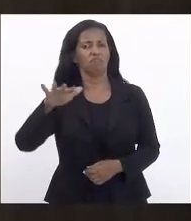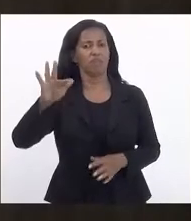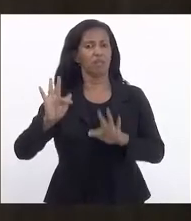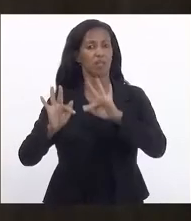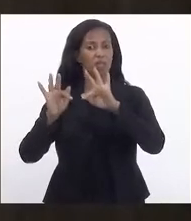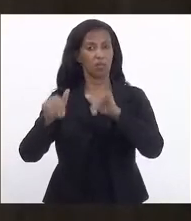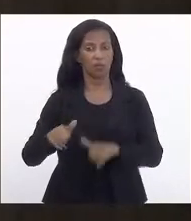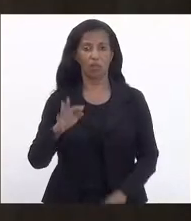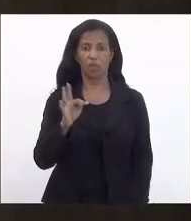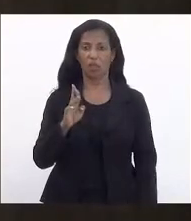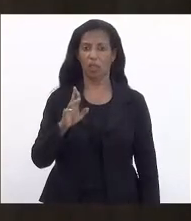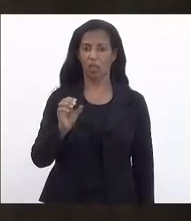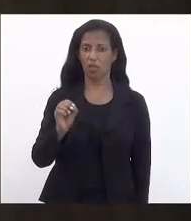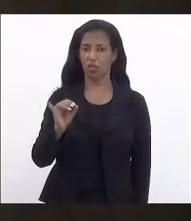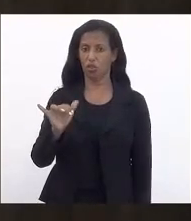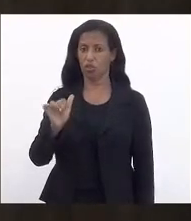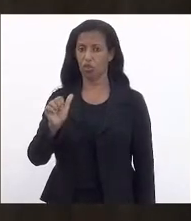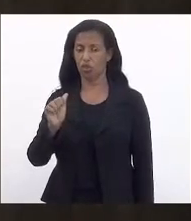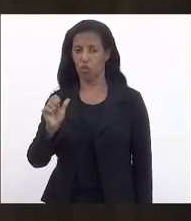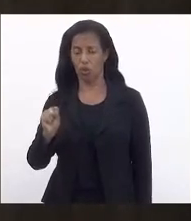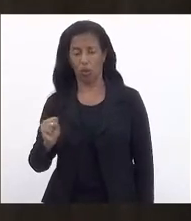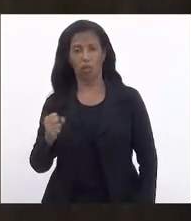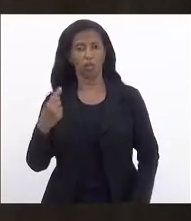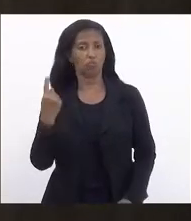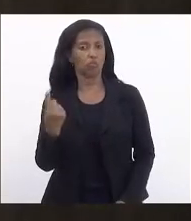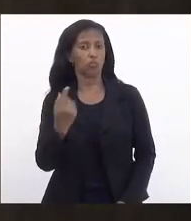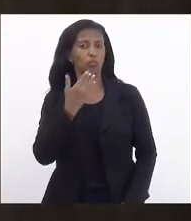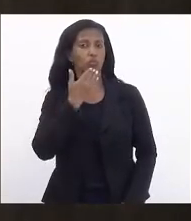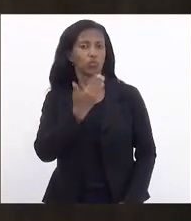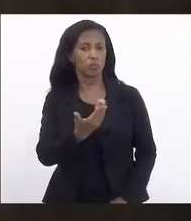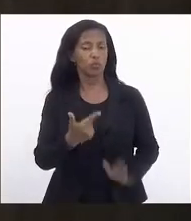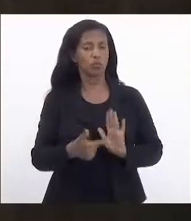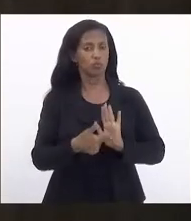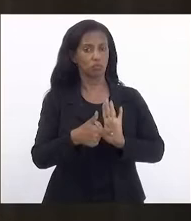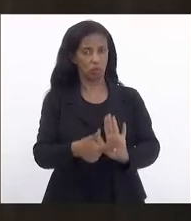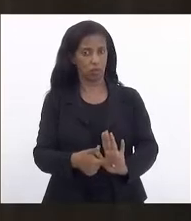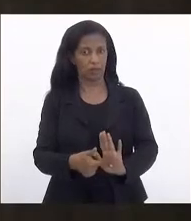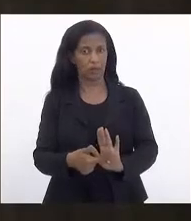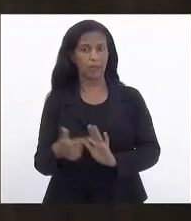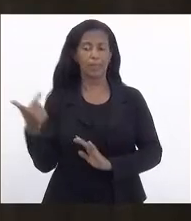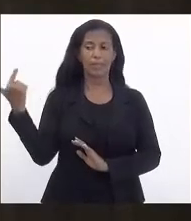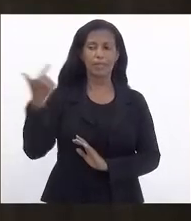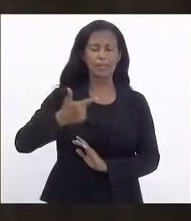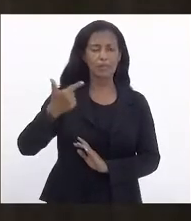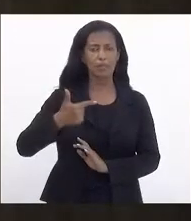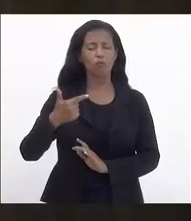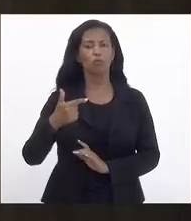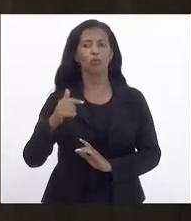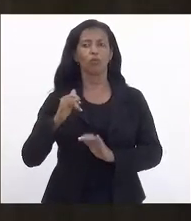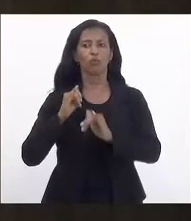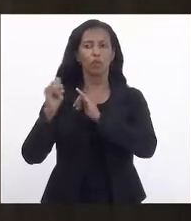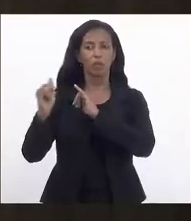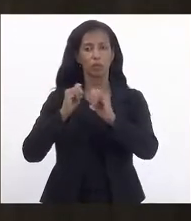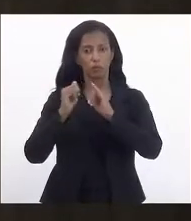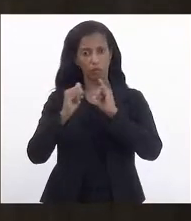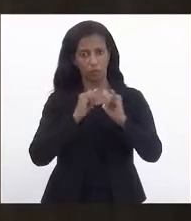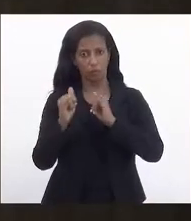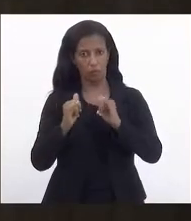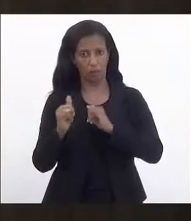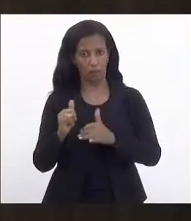o fim das Troias uma das reivindicações apresentadas segundo dados do Fogo Cruzado 43